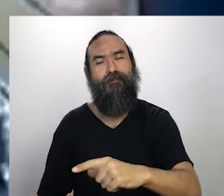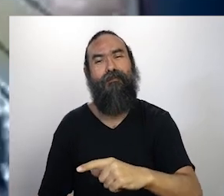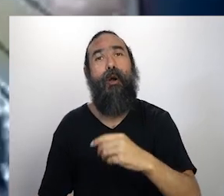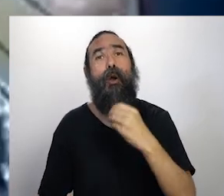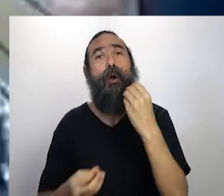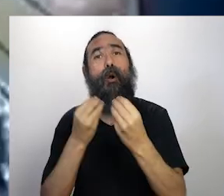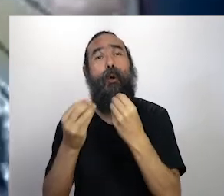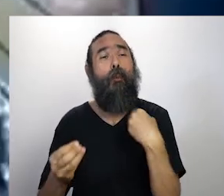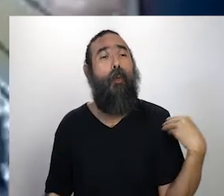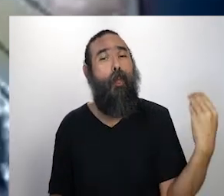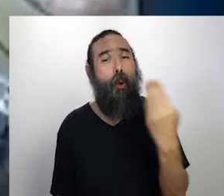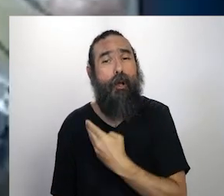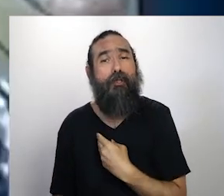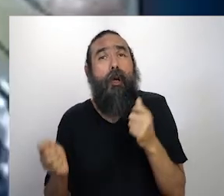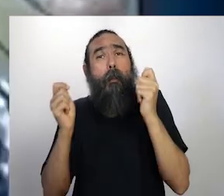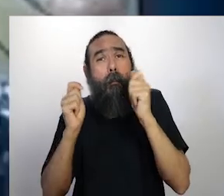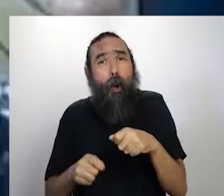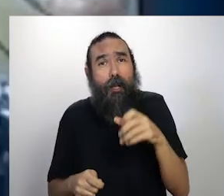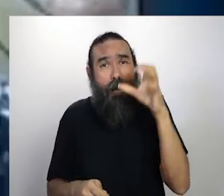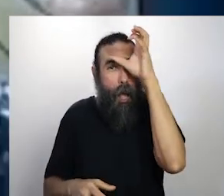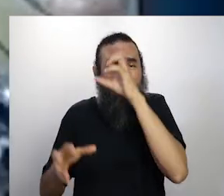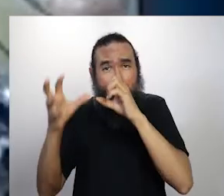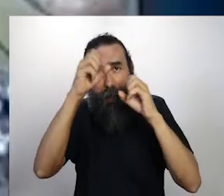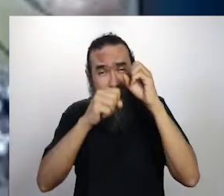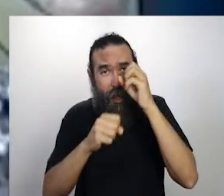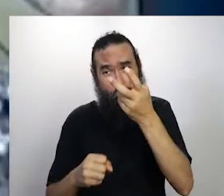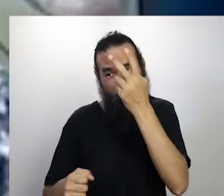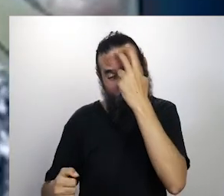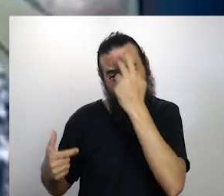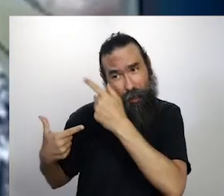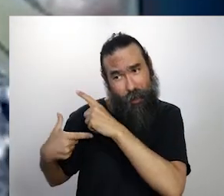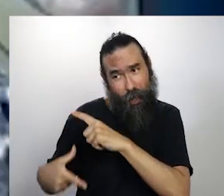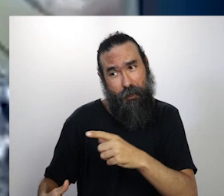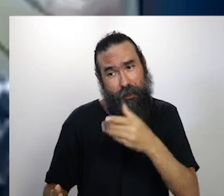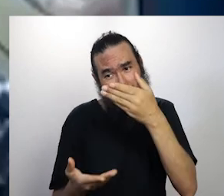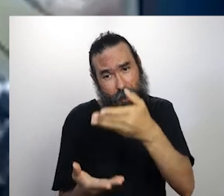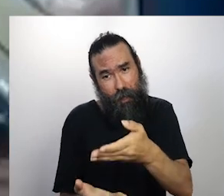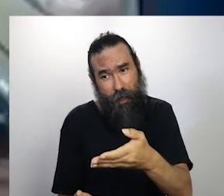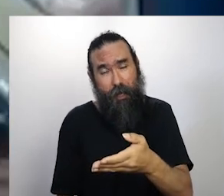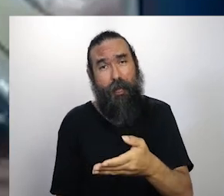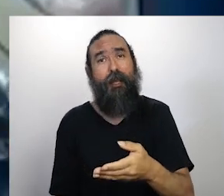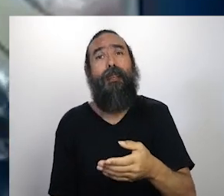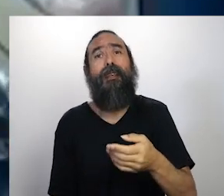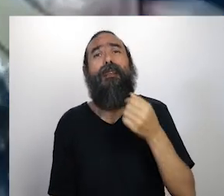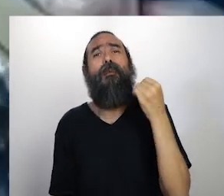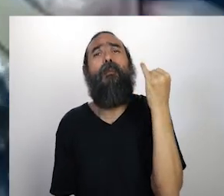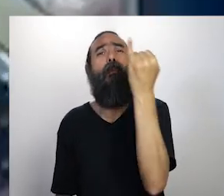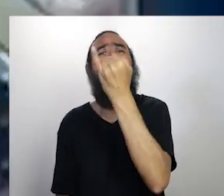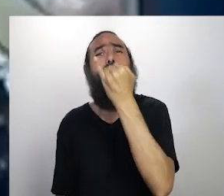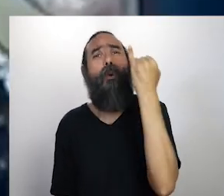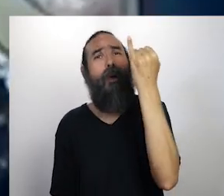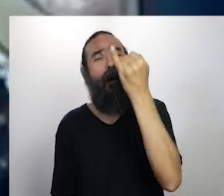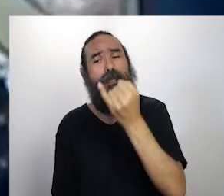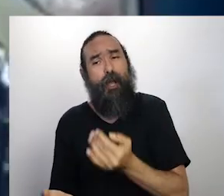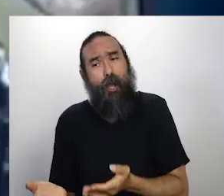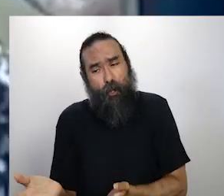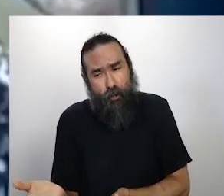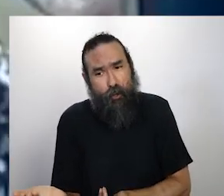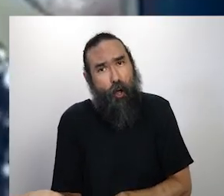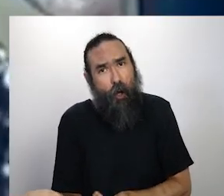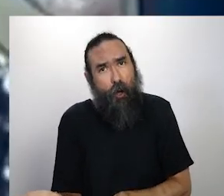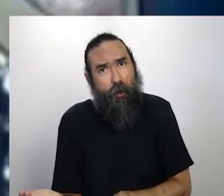aprender com isso, que é um conhecimento que os jovens são